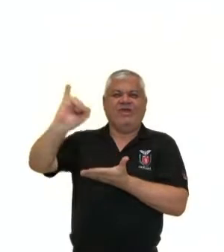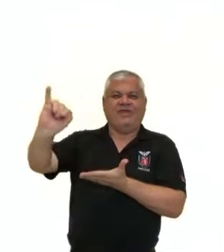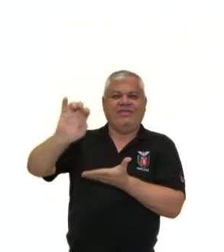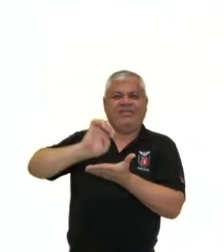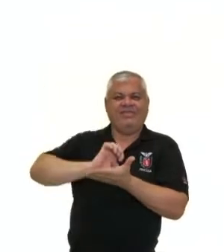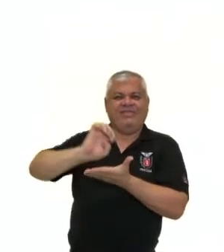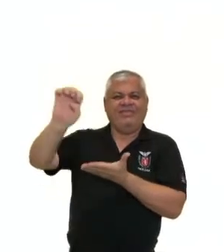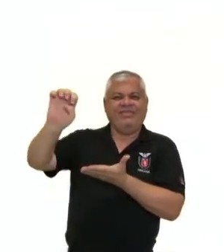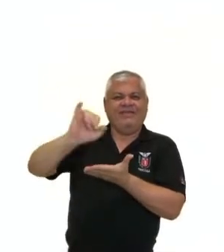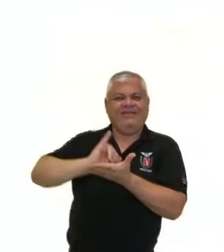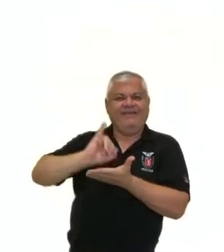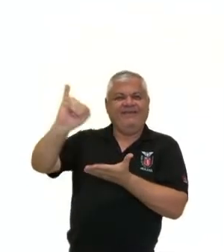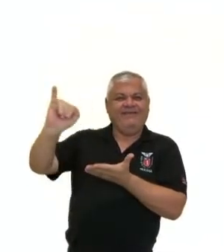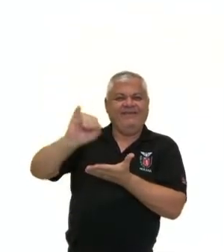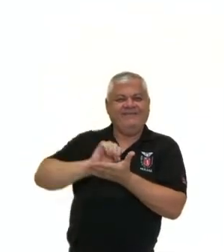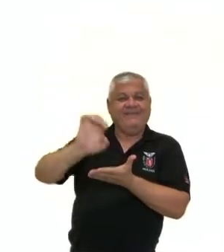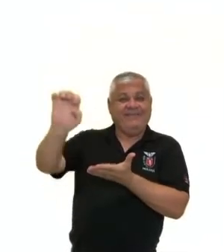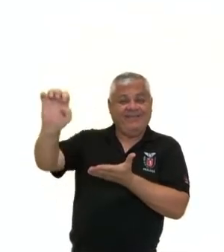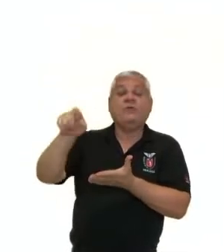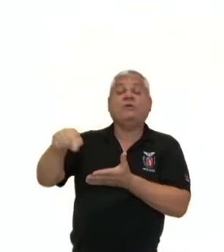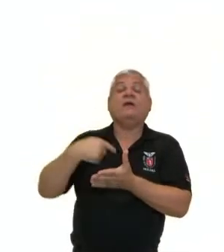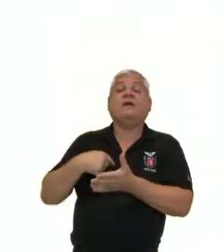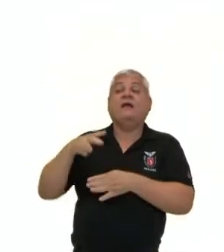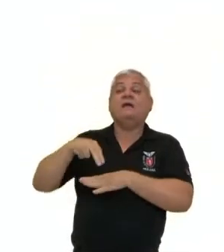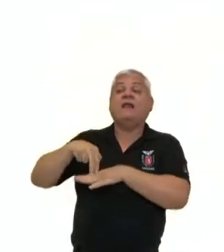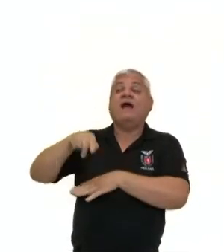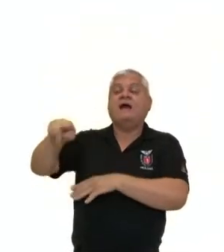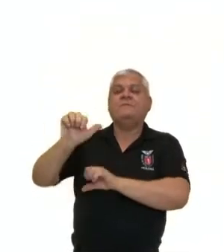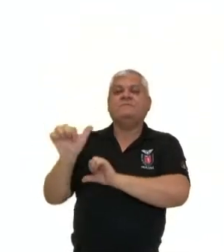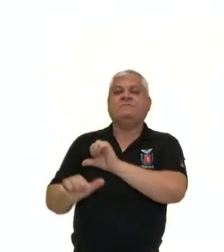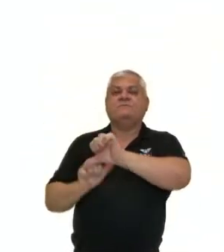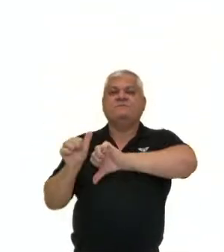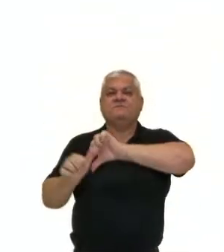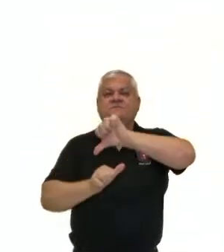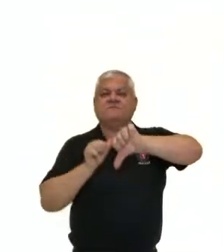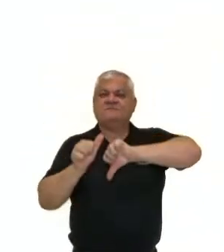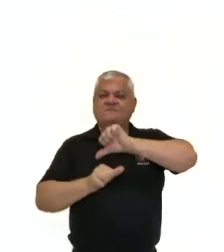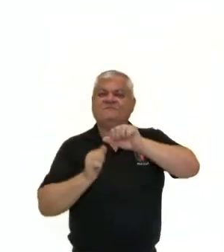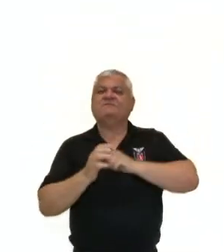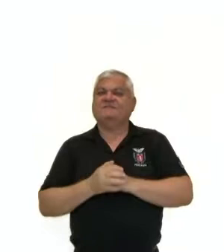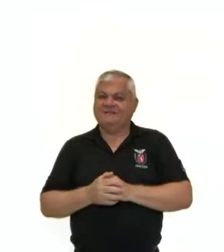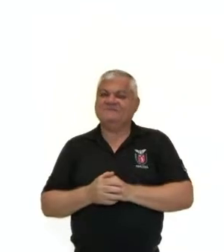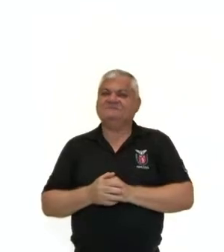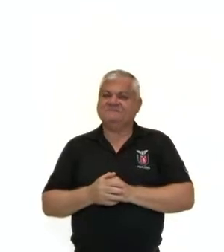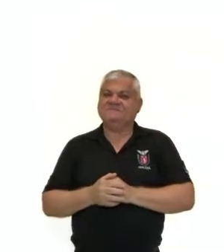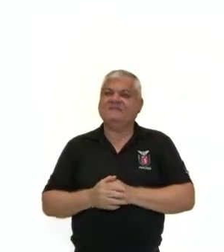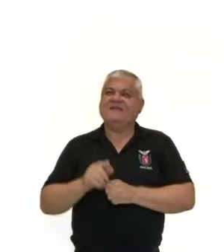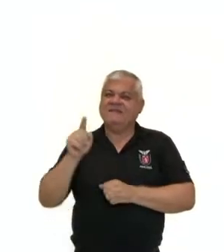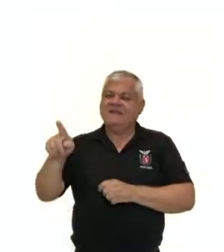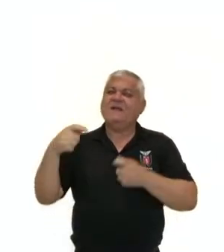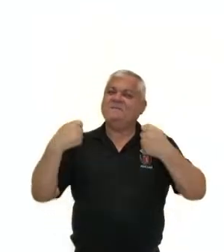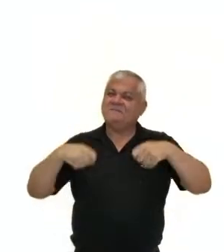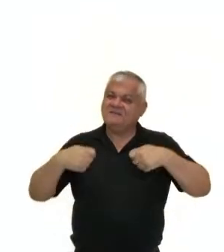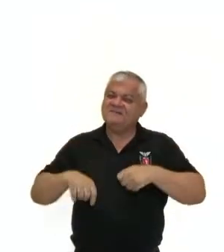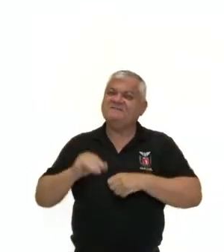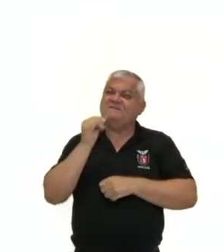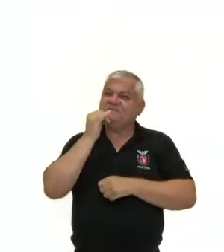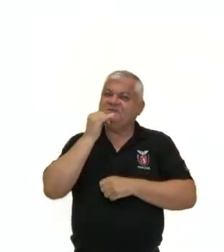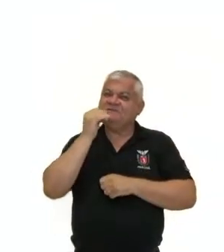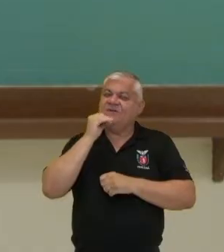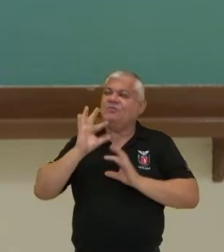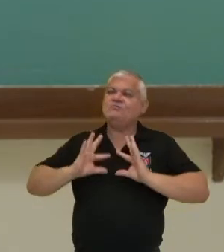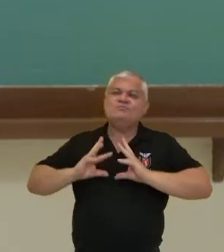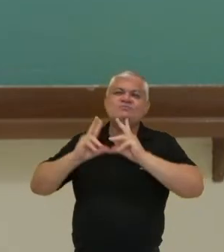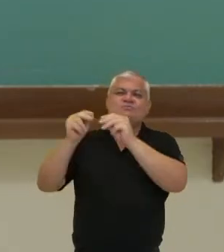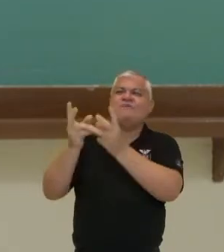Oriente Médio firma o pé na indústria da transformação tornando-se encarregado de preencher uma boa parte das suas